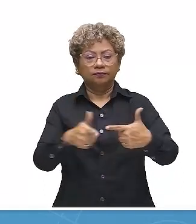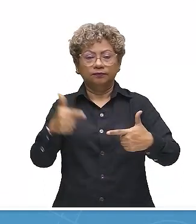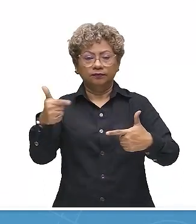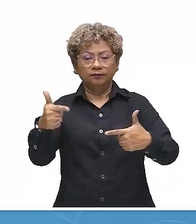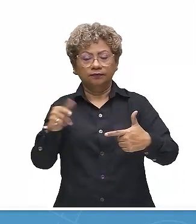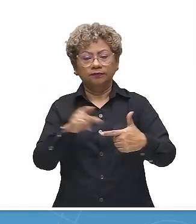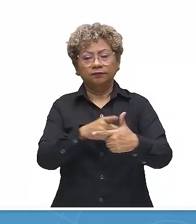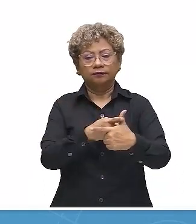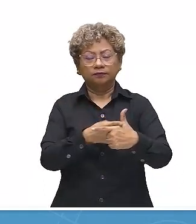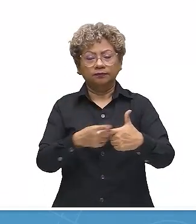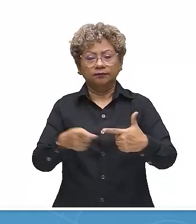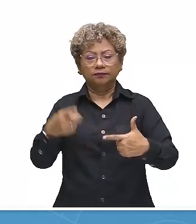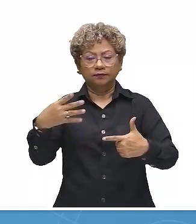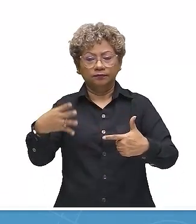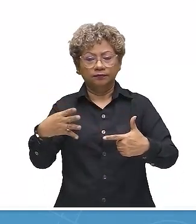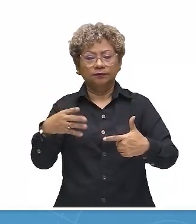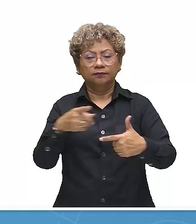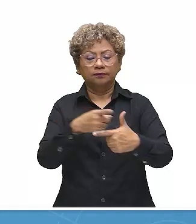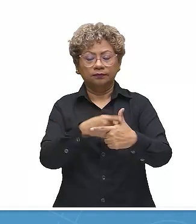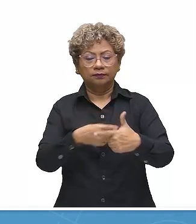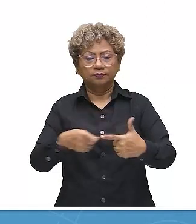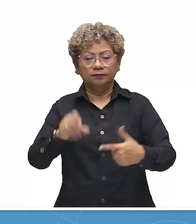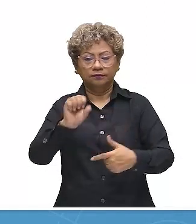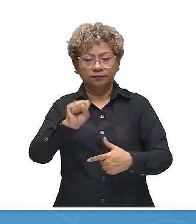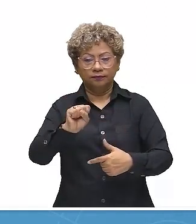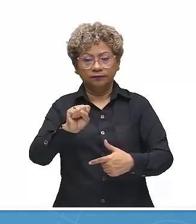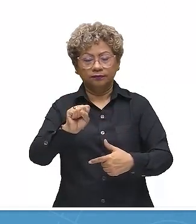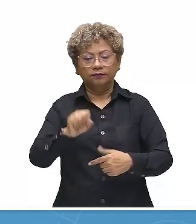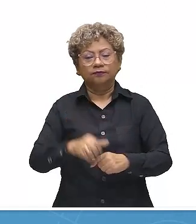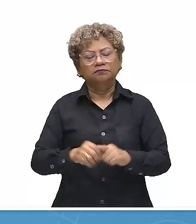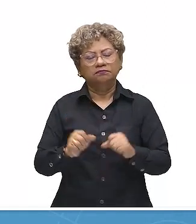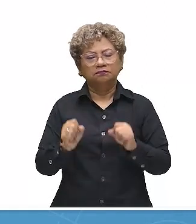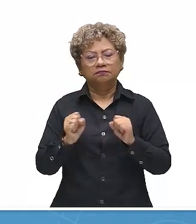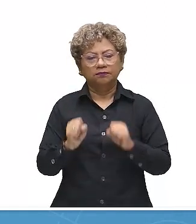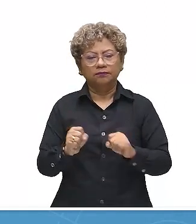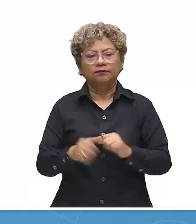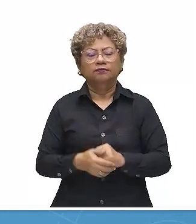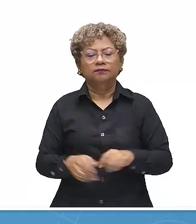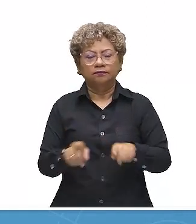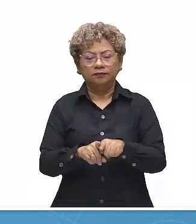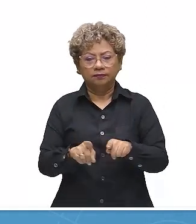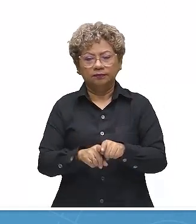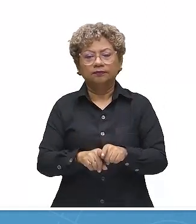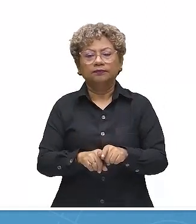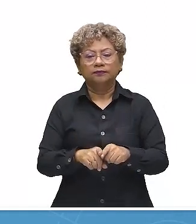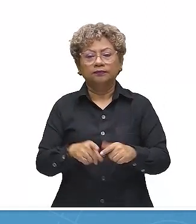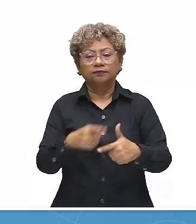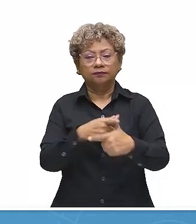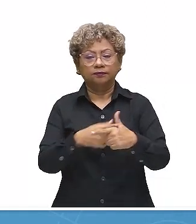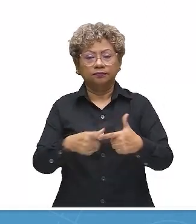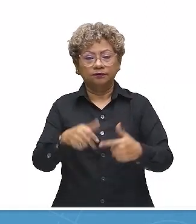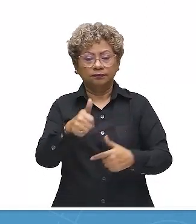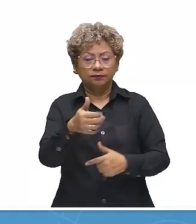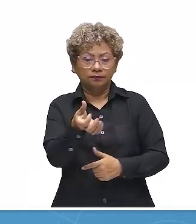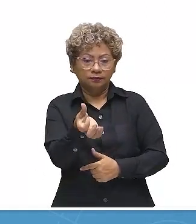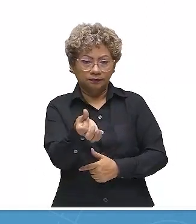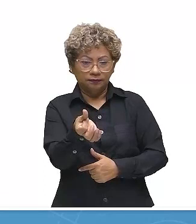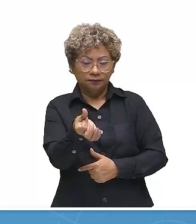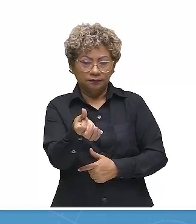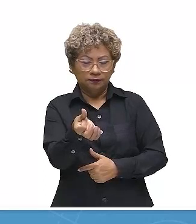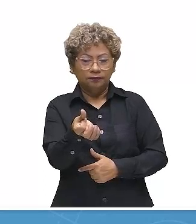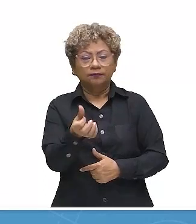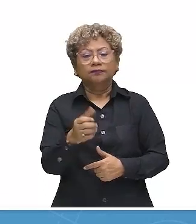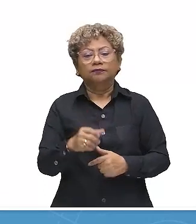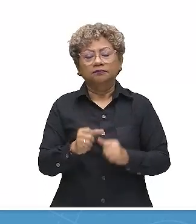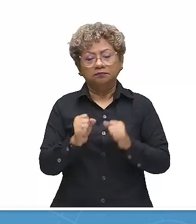o 8, que dá resto 0. E os divisores de 16, que é o 1, o 2, o